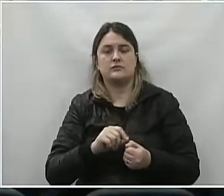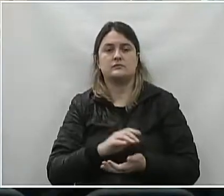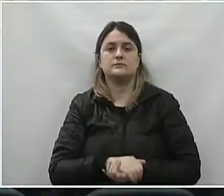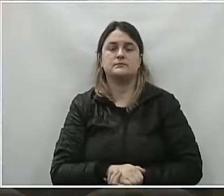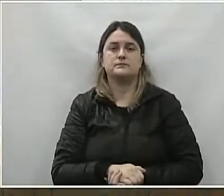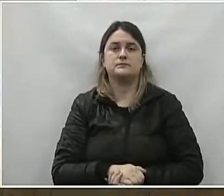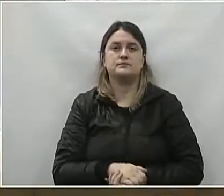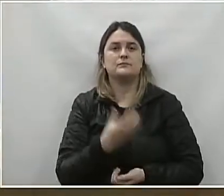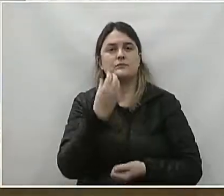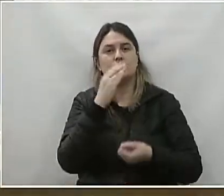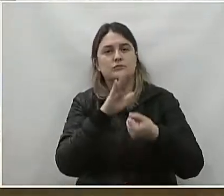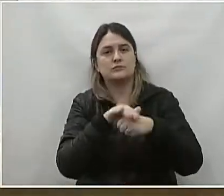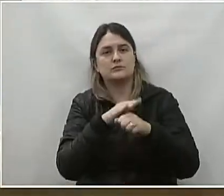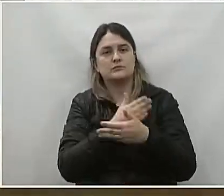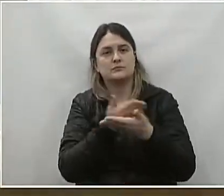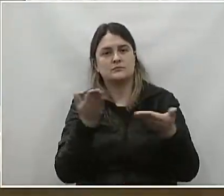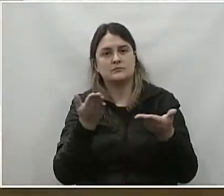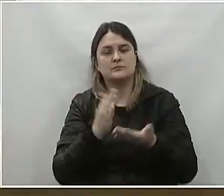Boa noite a todos.